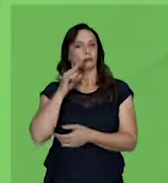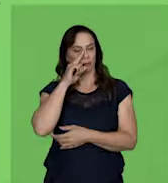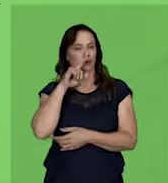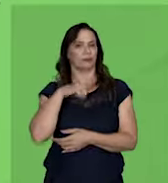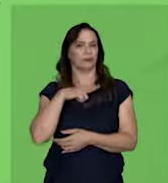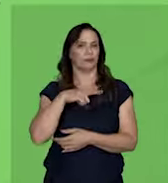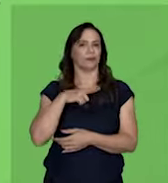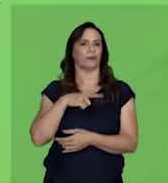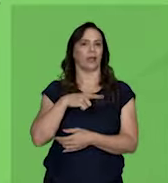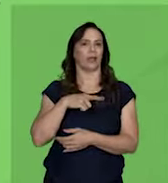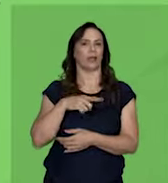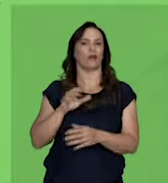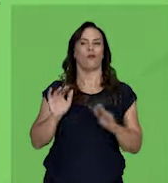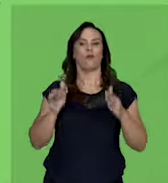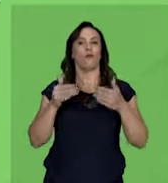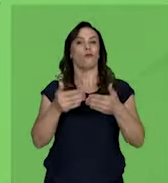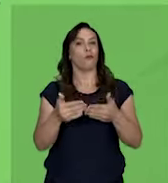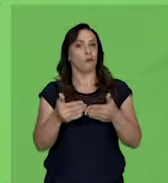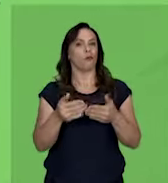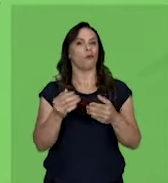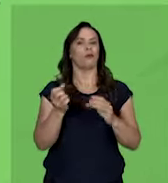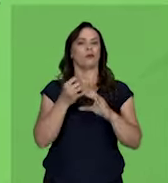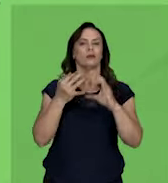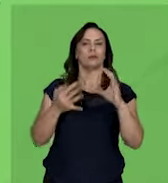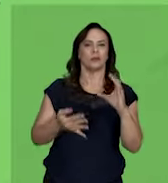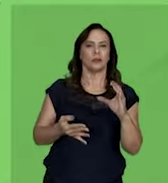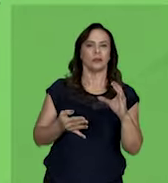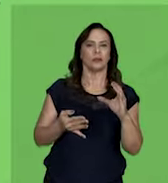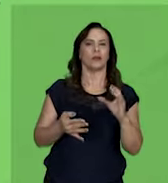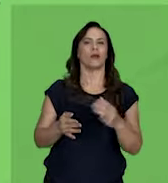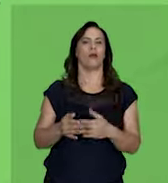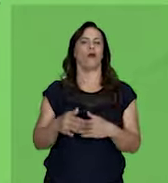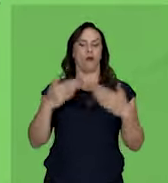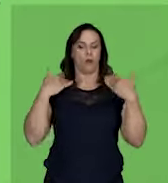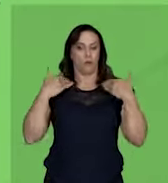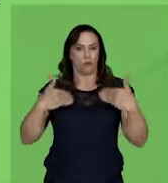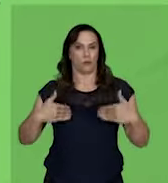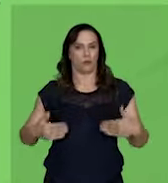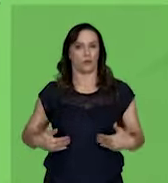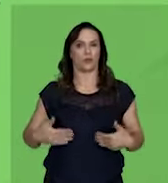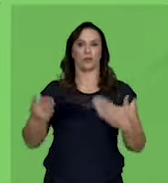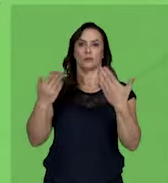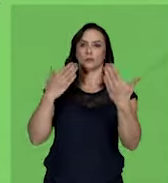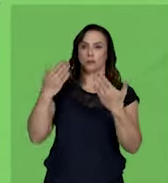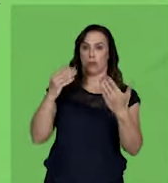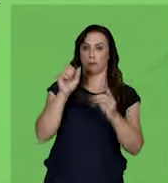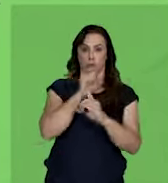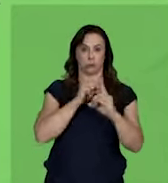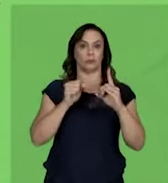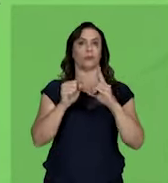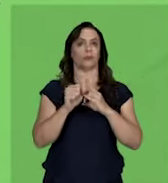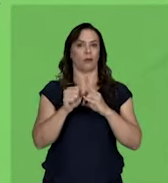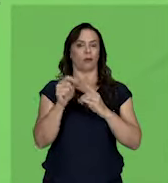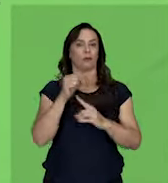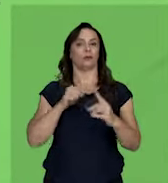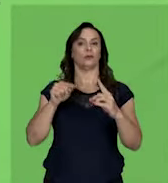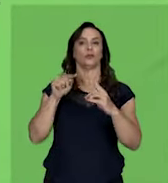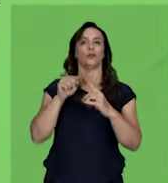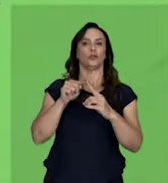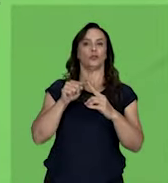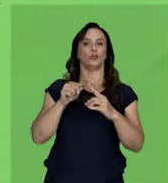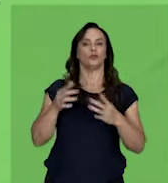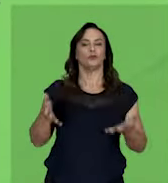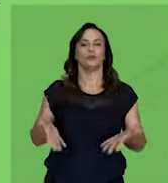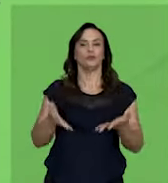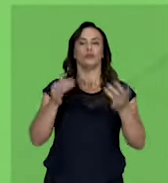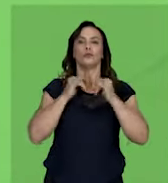físico, psicoemocional e social, a fim de desenvolver e divulgar ações de prevenção e de promoção da saúde